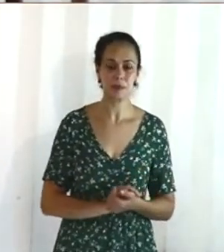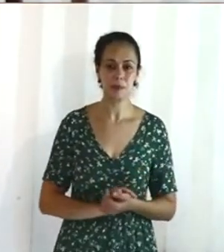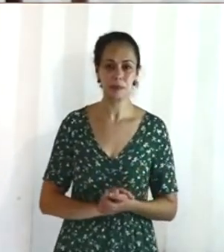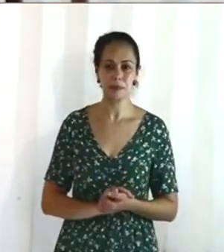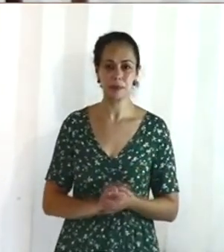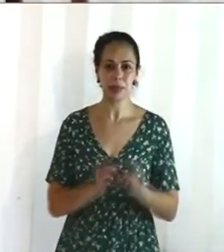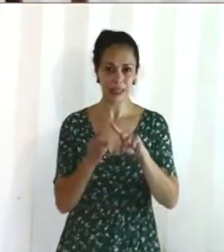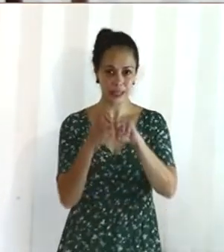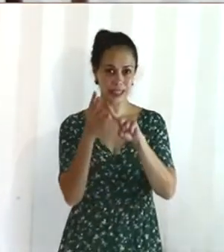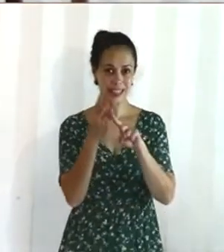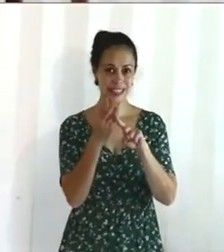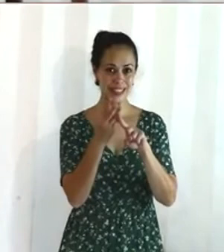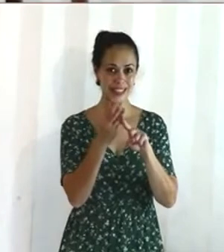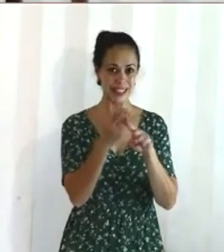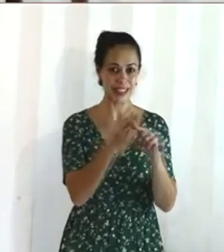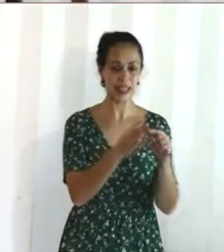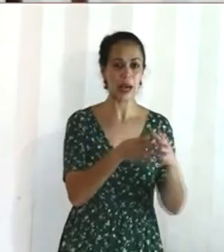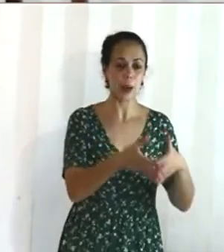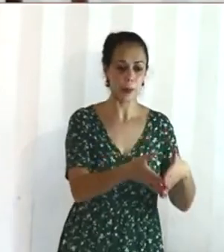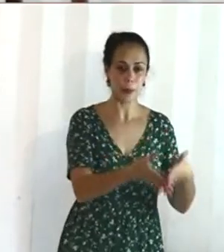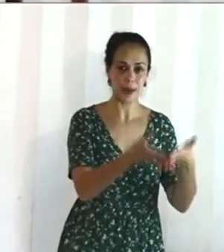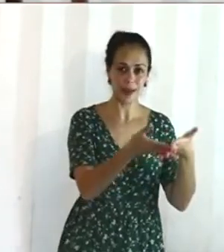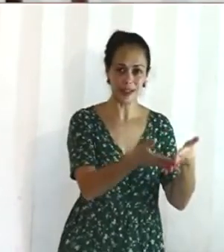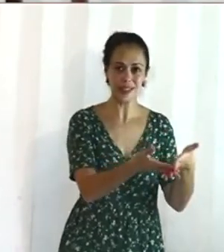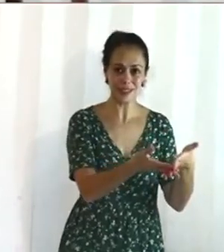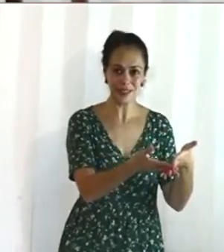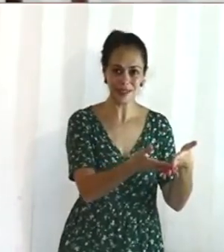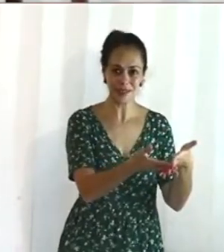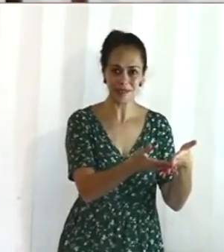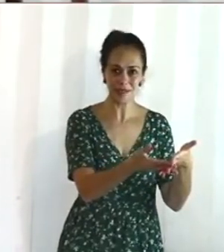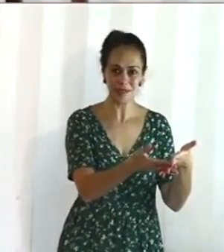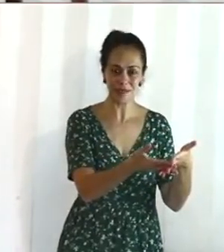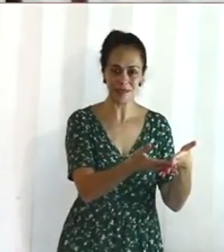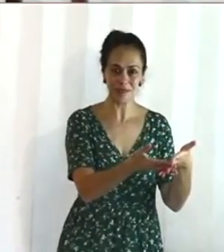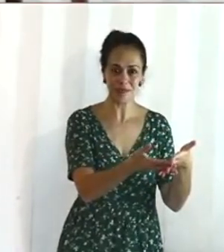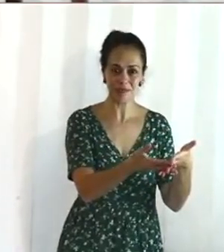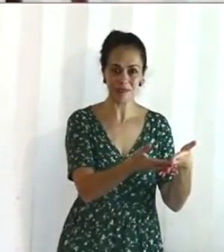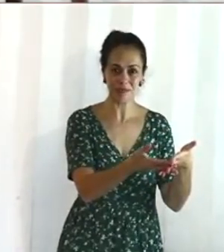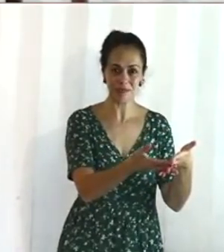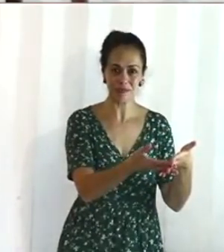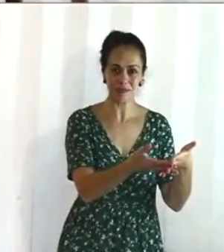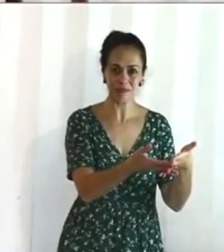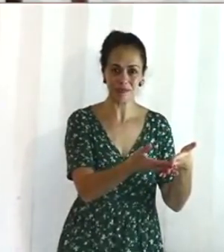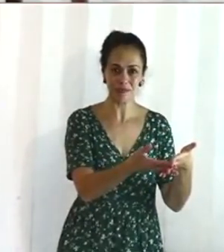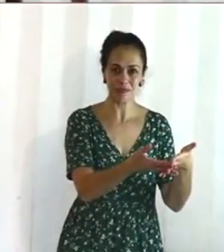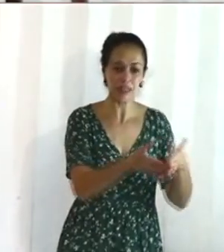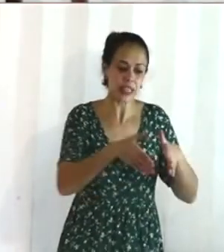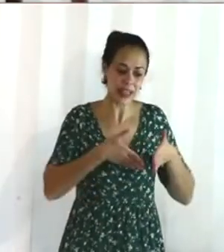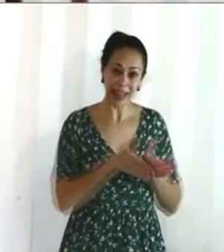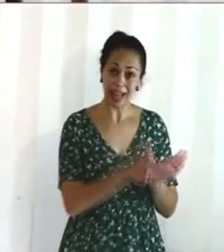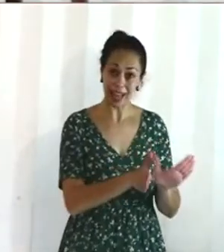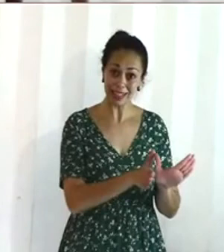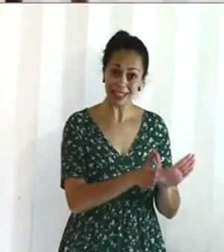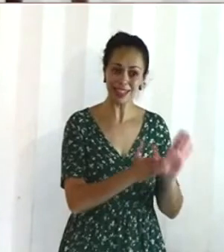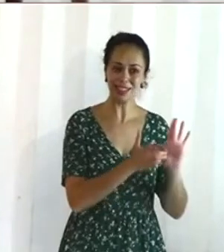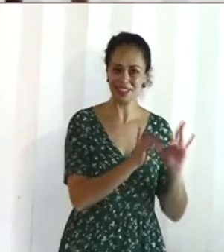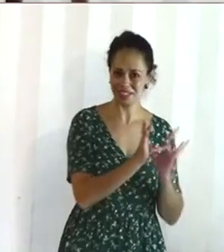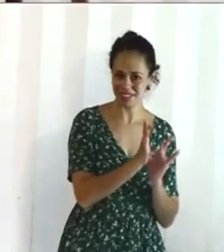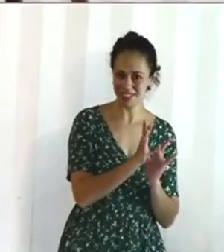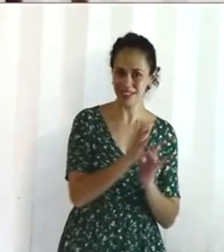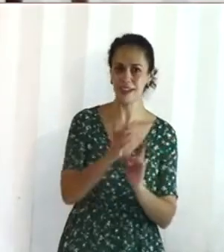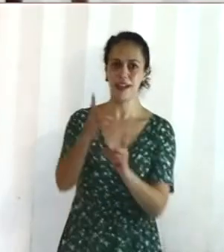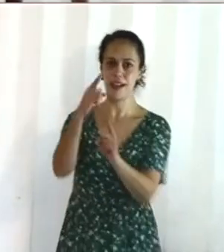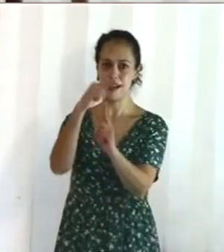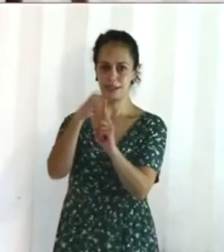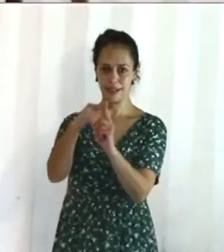o berço, representando ali o nascimento de Jesus, a cruz, representando